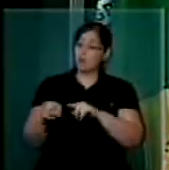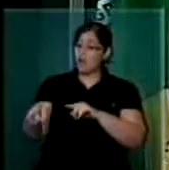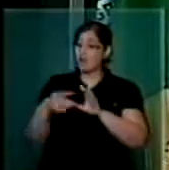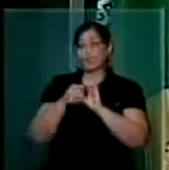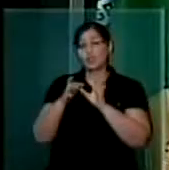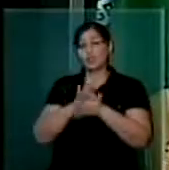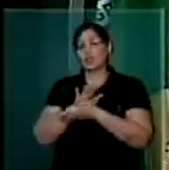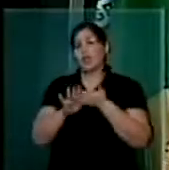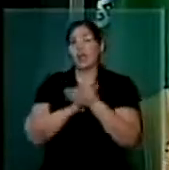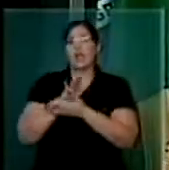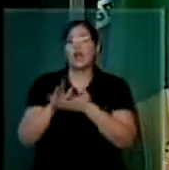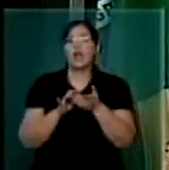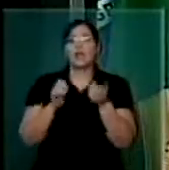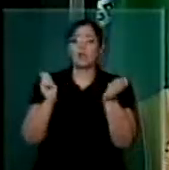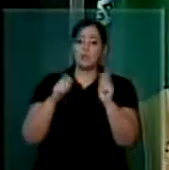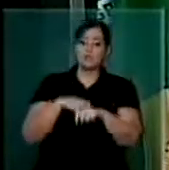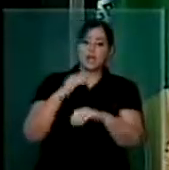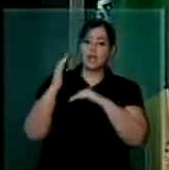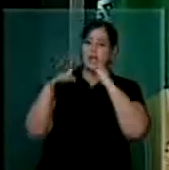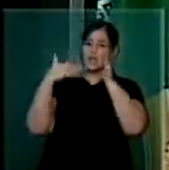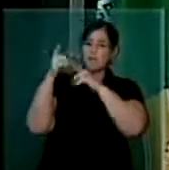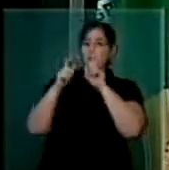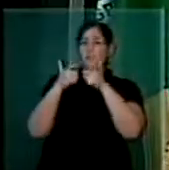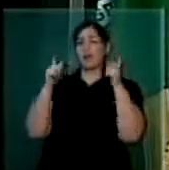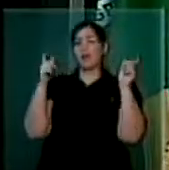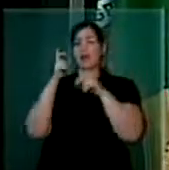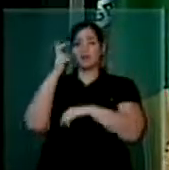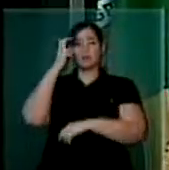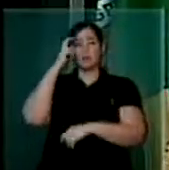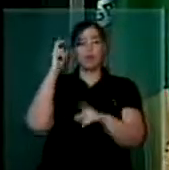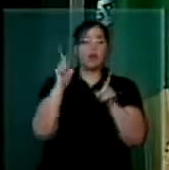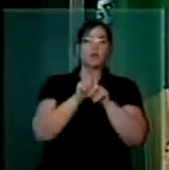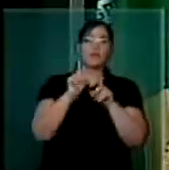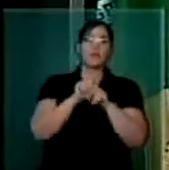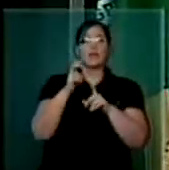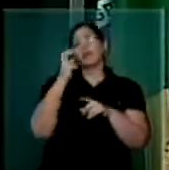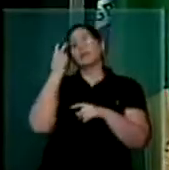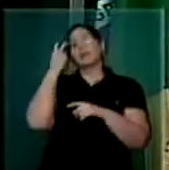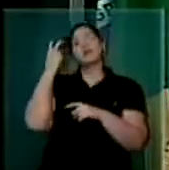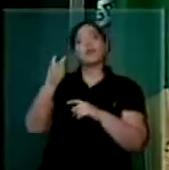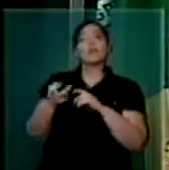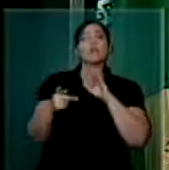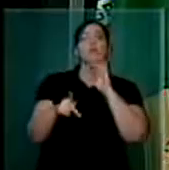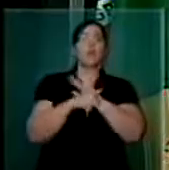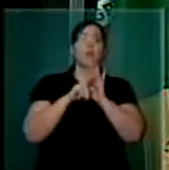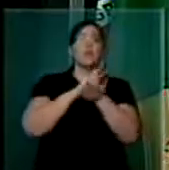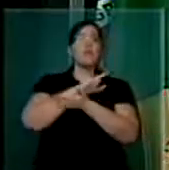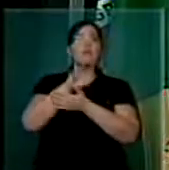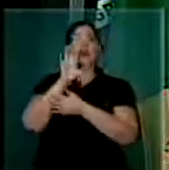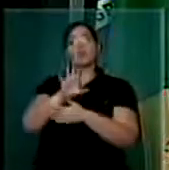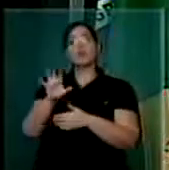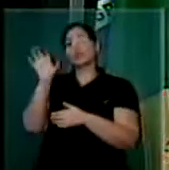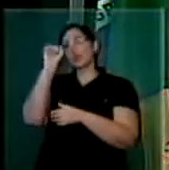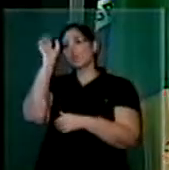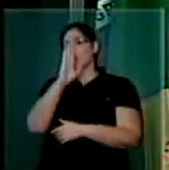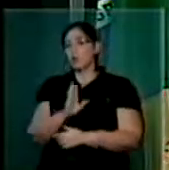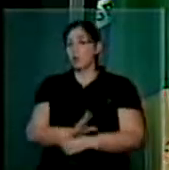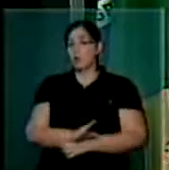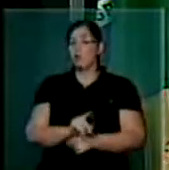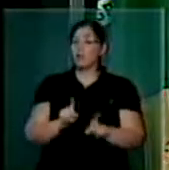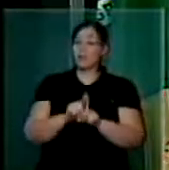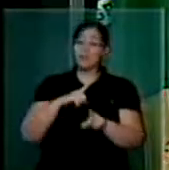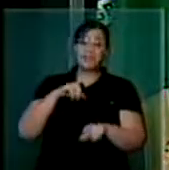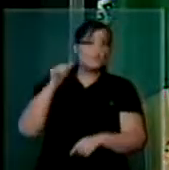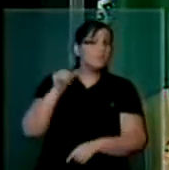a possibilidade do crescimento cultural, do crescimento intelectual de vastas regiões do país. E o que é mais